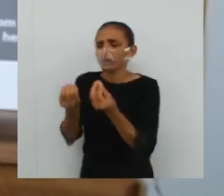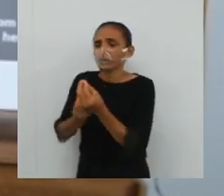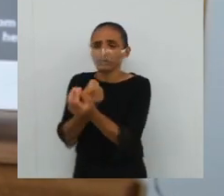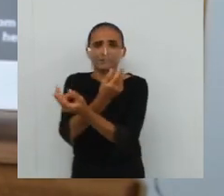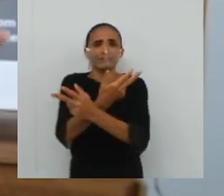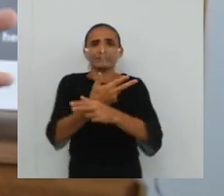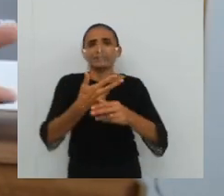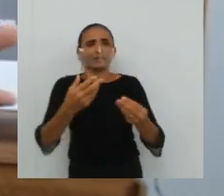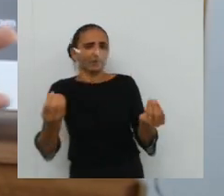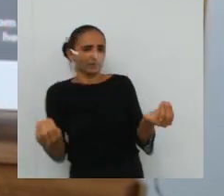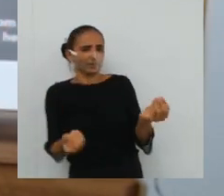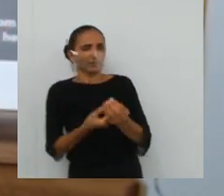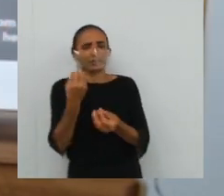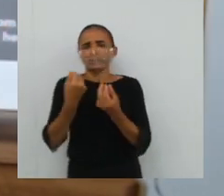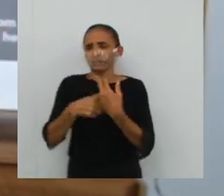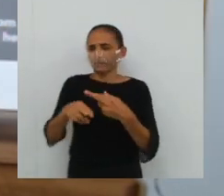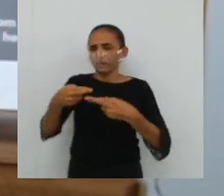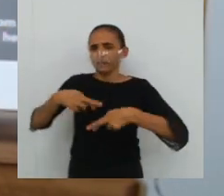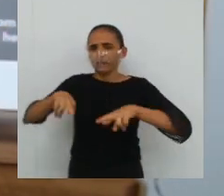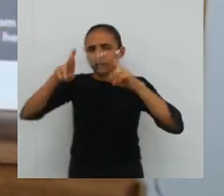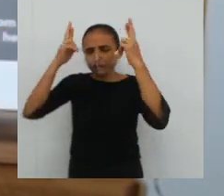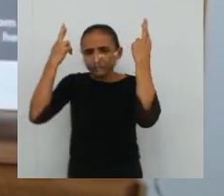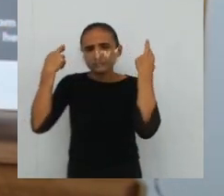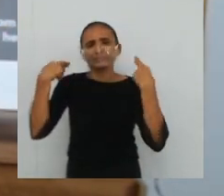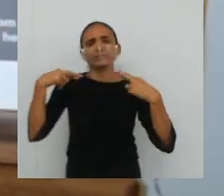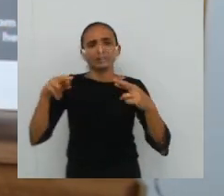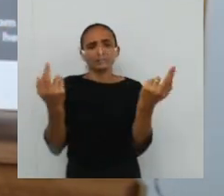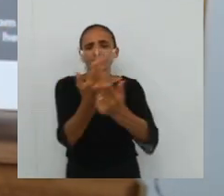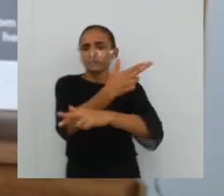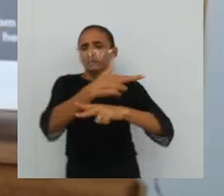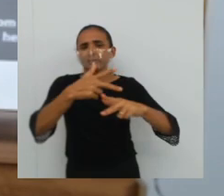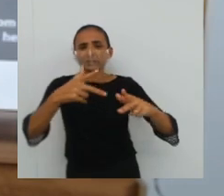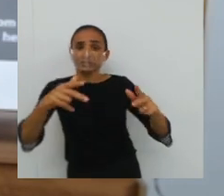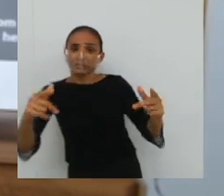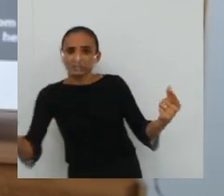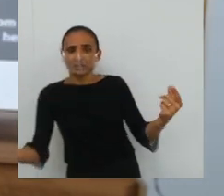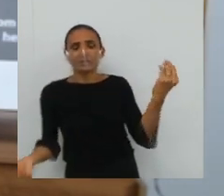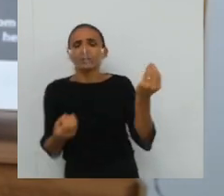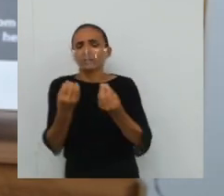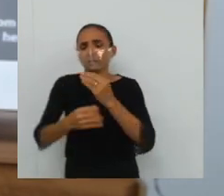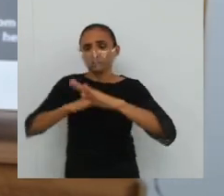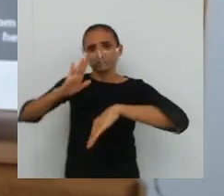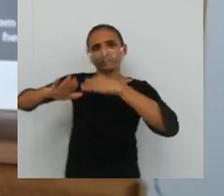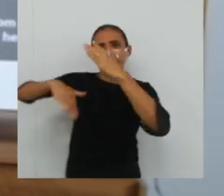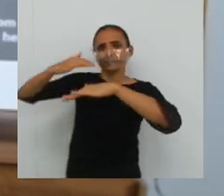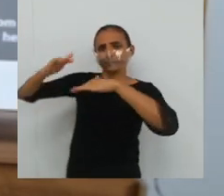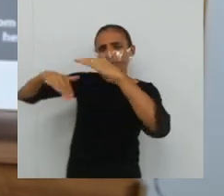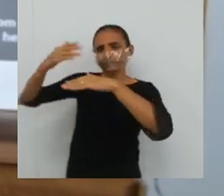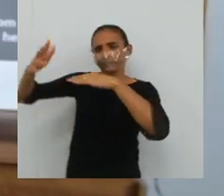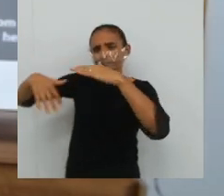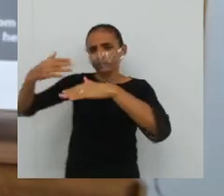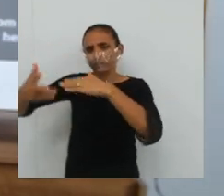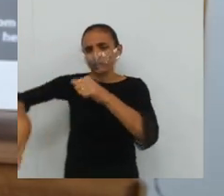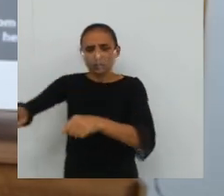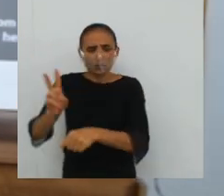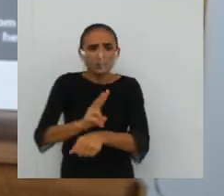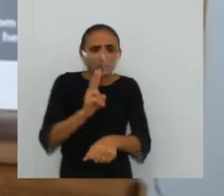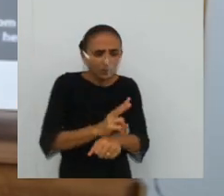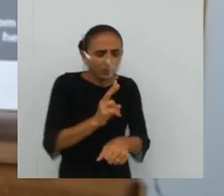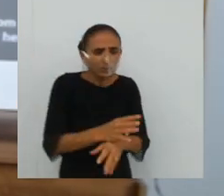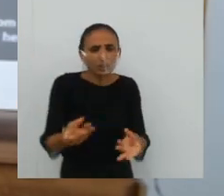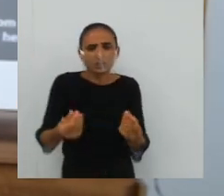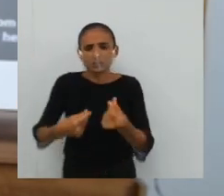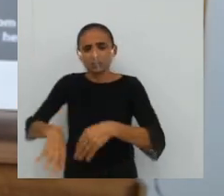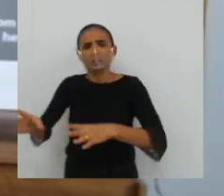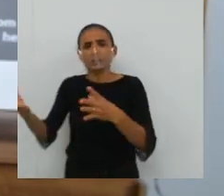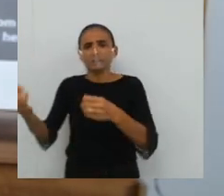Então, que são as cabras, os bodes. Então aí nós temos uma série de outros produtos, que é a produção, a criação de proteína